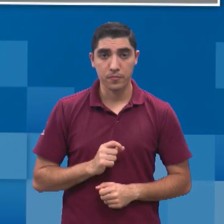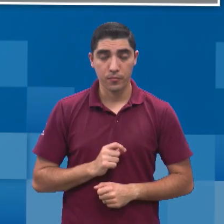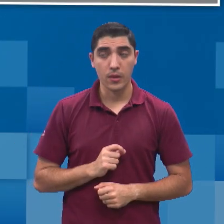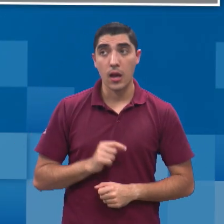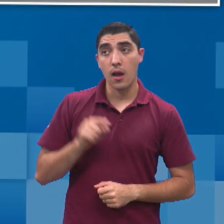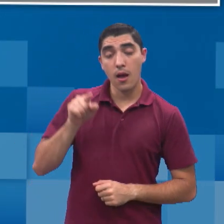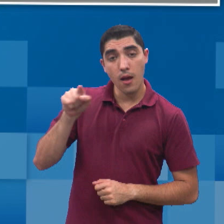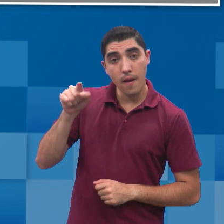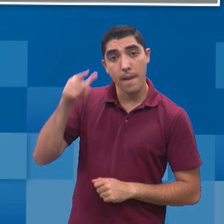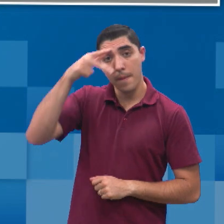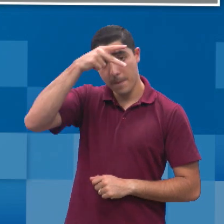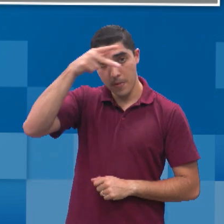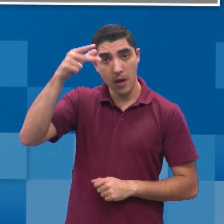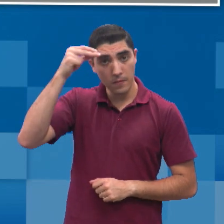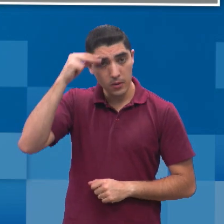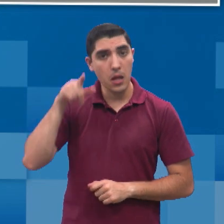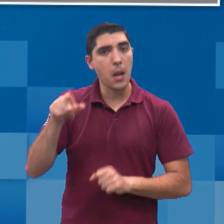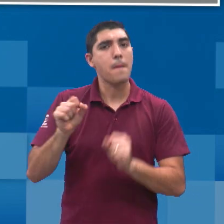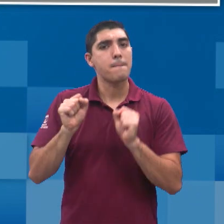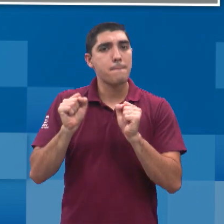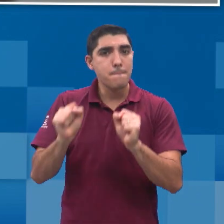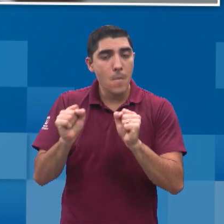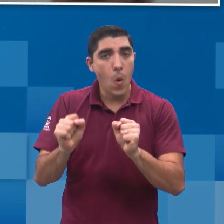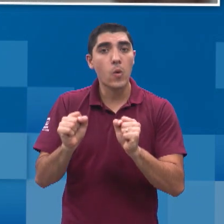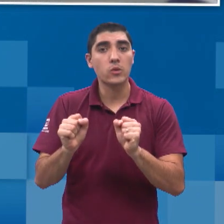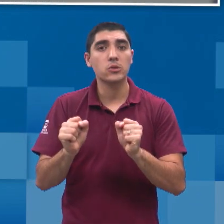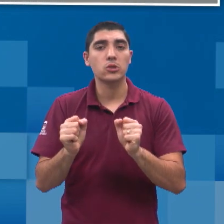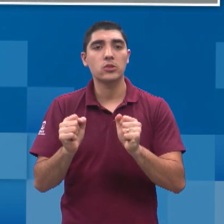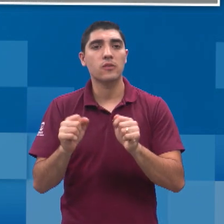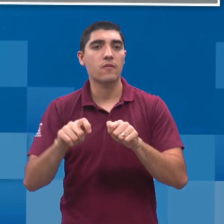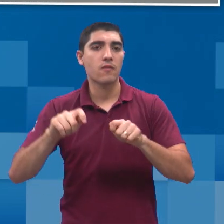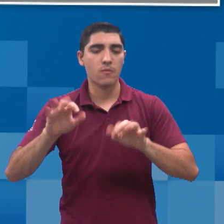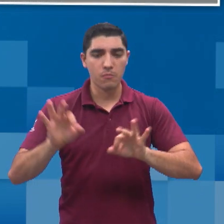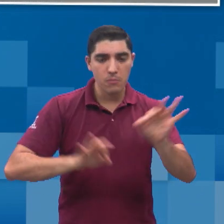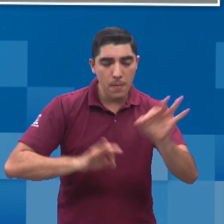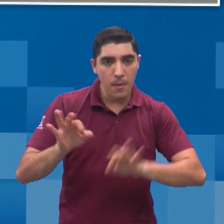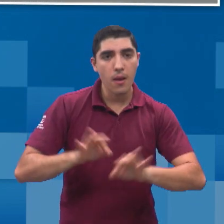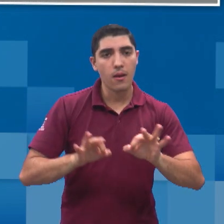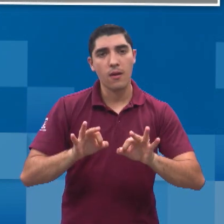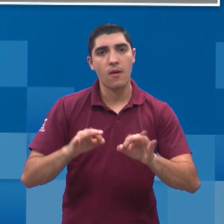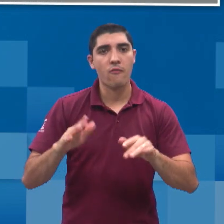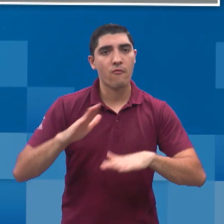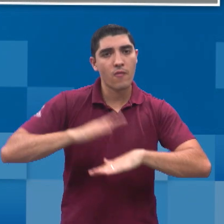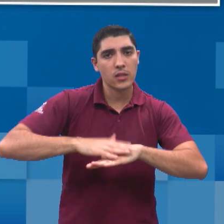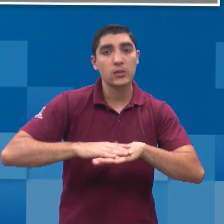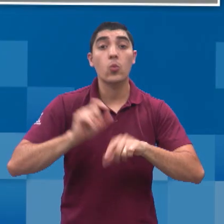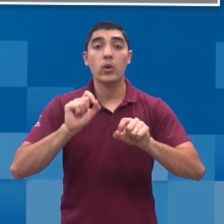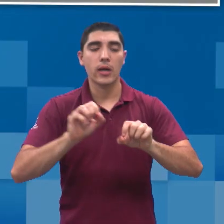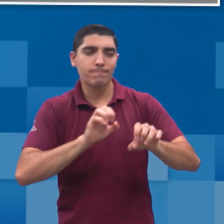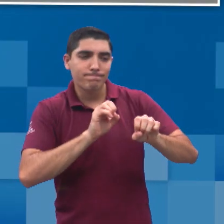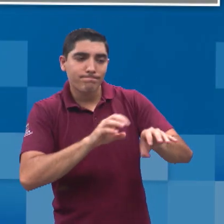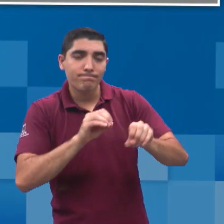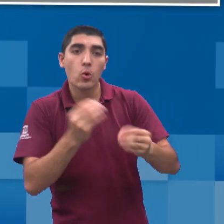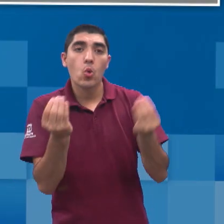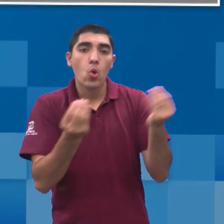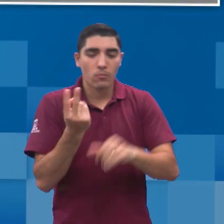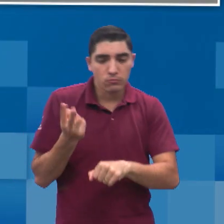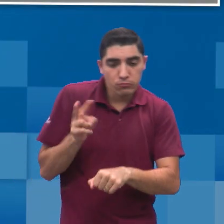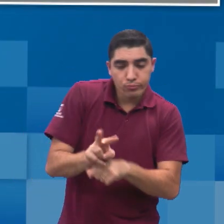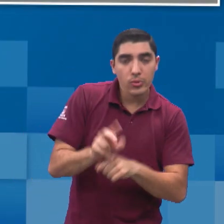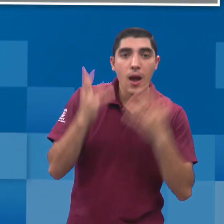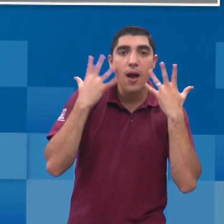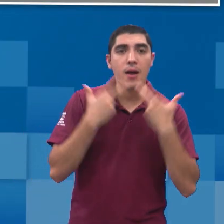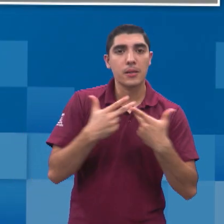Autoriza o Poder Executivo a incluir a educação sobre proteção animal como disciplina no currículo